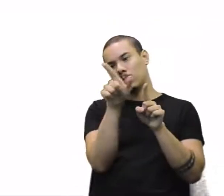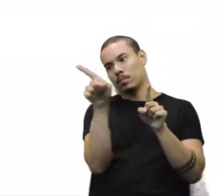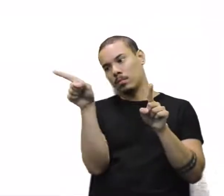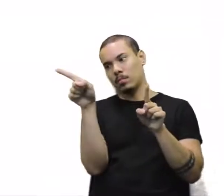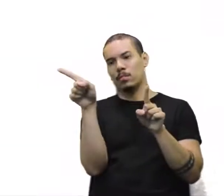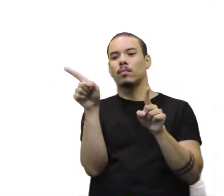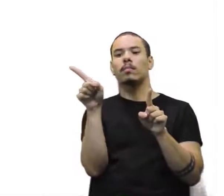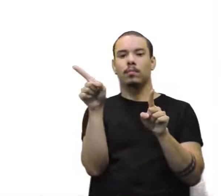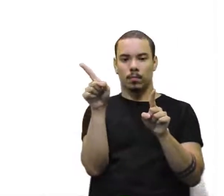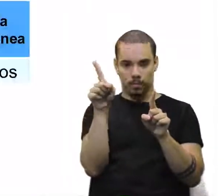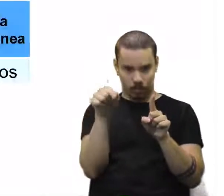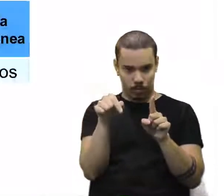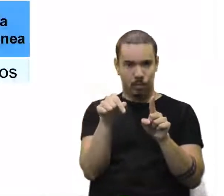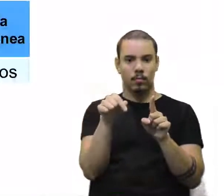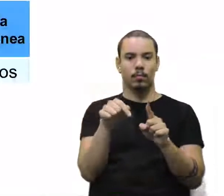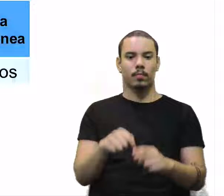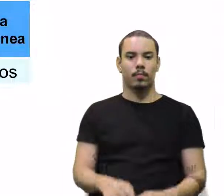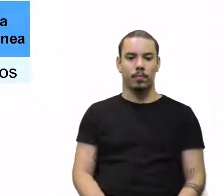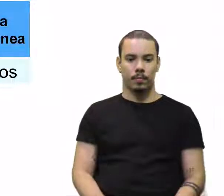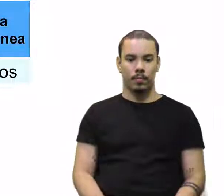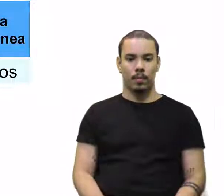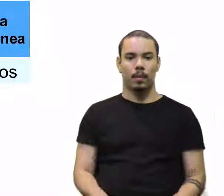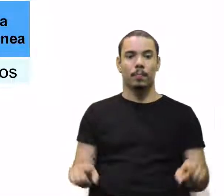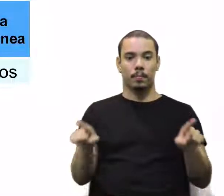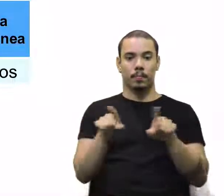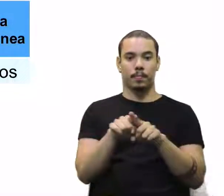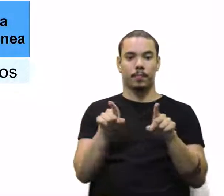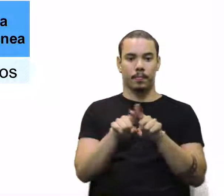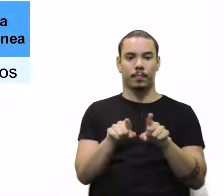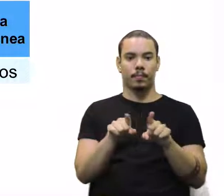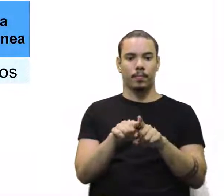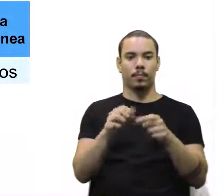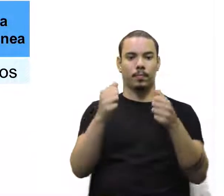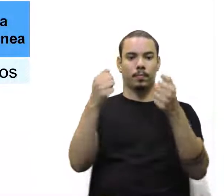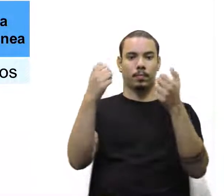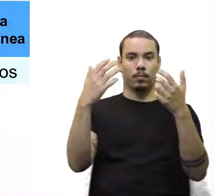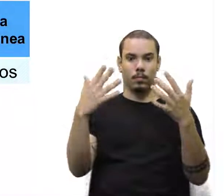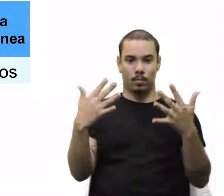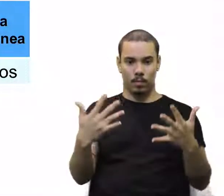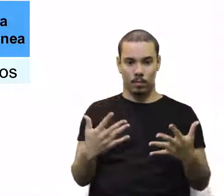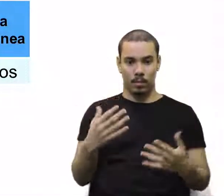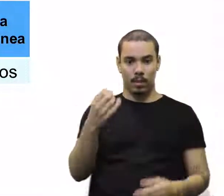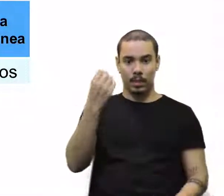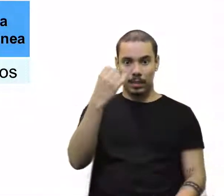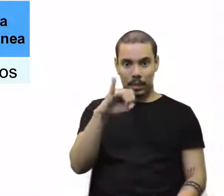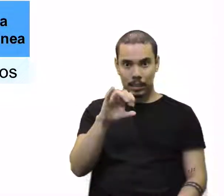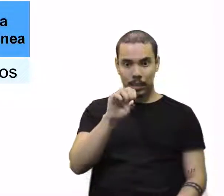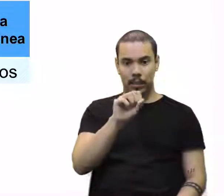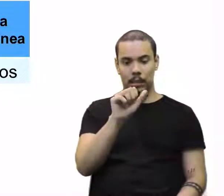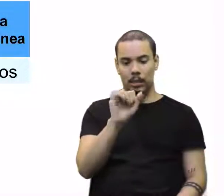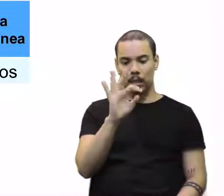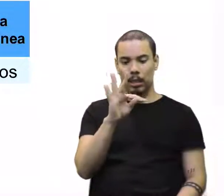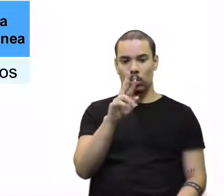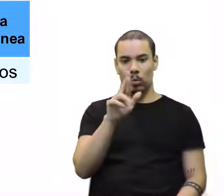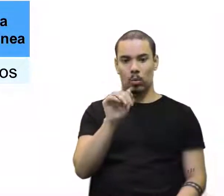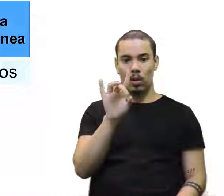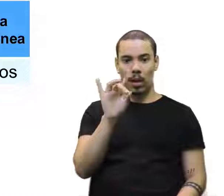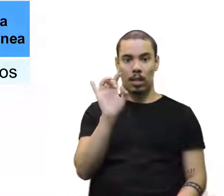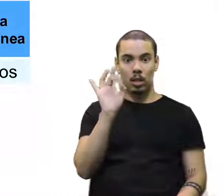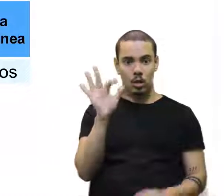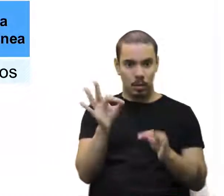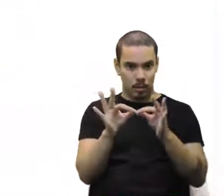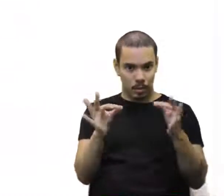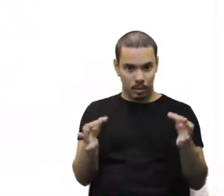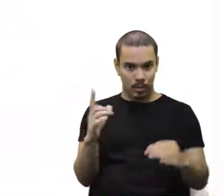ela é ramificada. Ele fala ainda que se tiver uma cadeia saturada, só ligações simples, vale